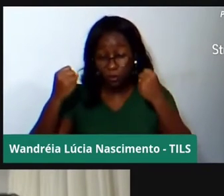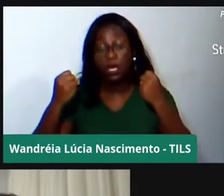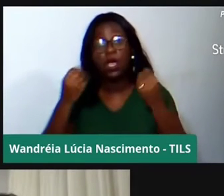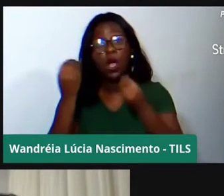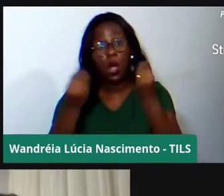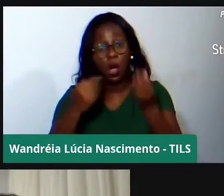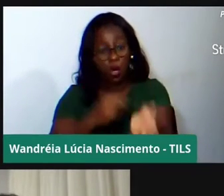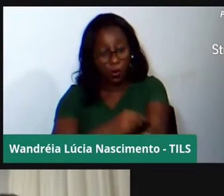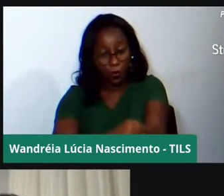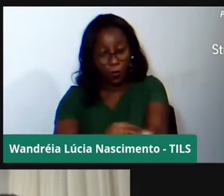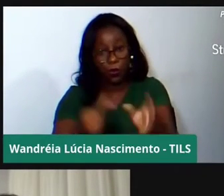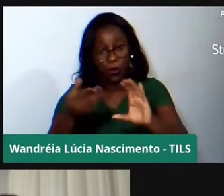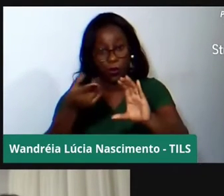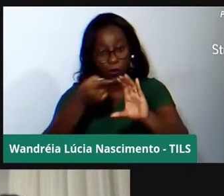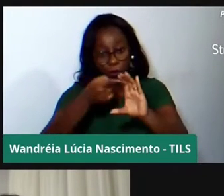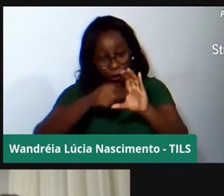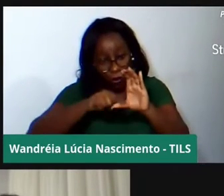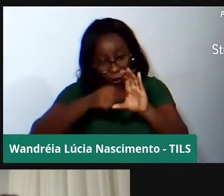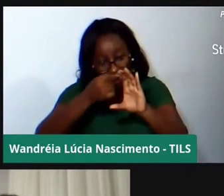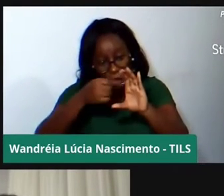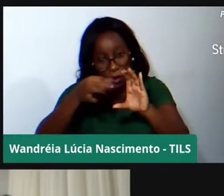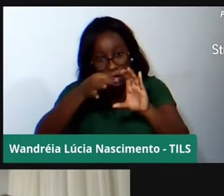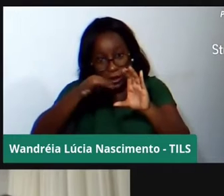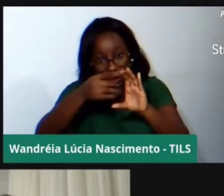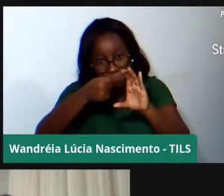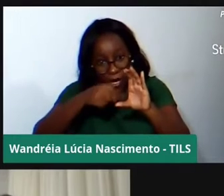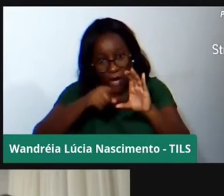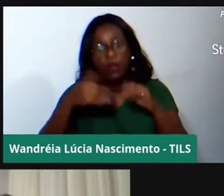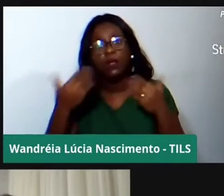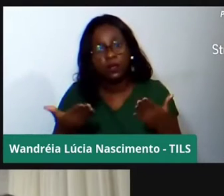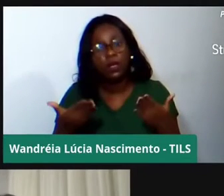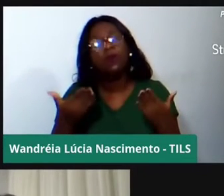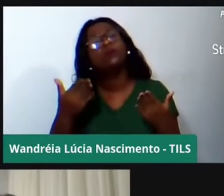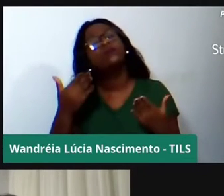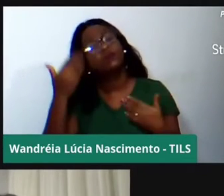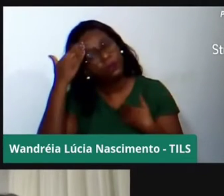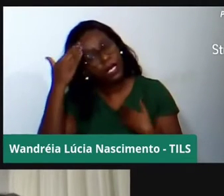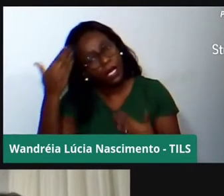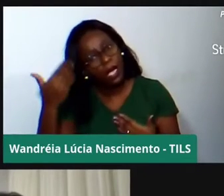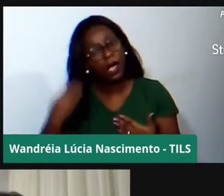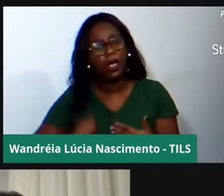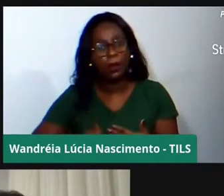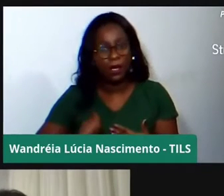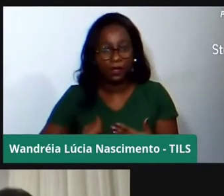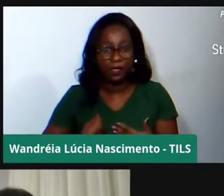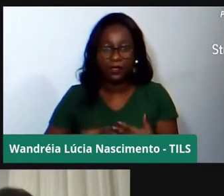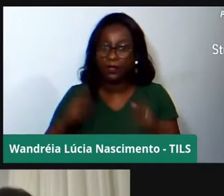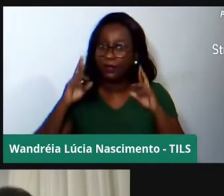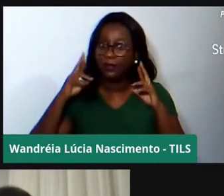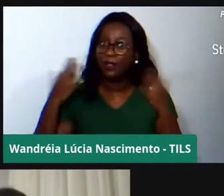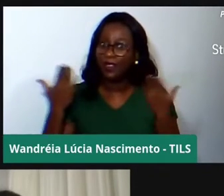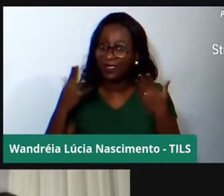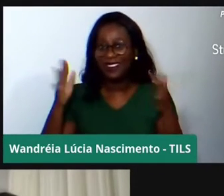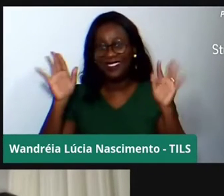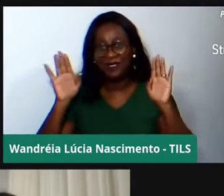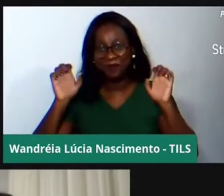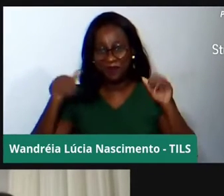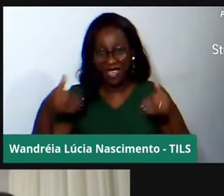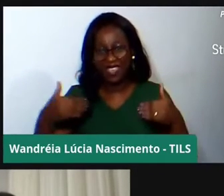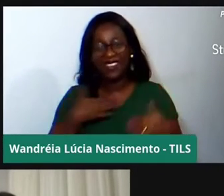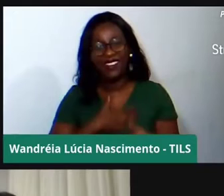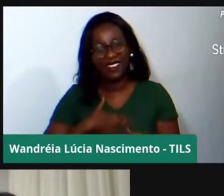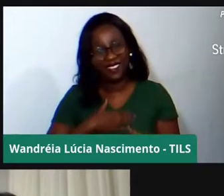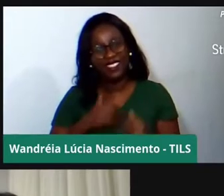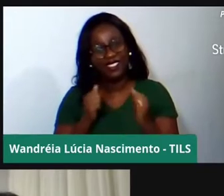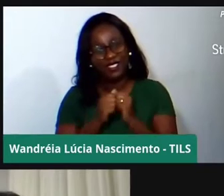papel de biomarcadores. Professora, muitíssimo obrigada pela participação. Feliz que deu tudo certo. Um prazer ter você aqui